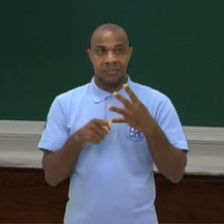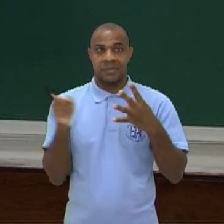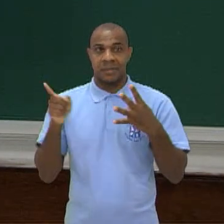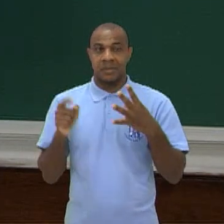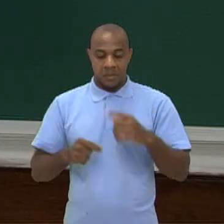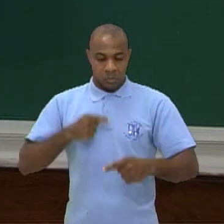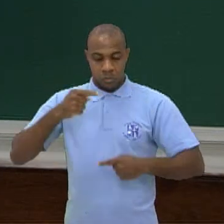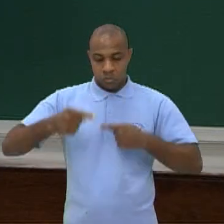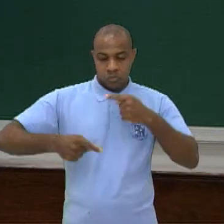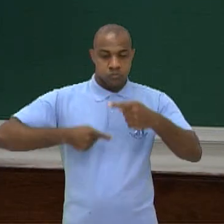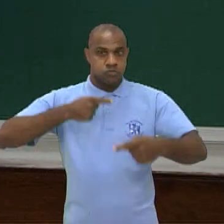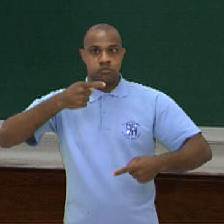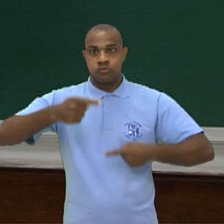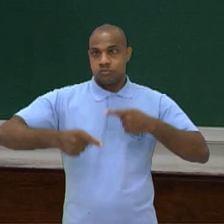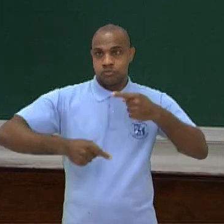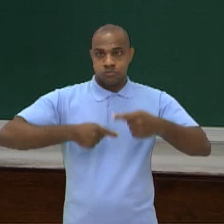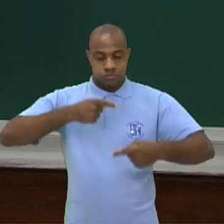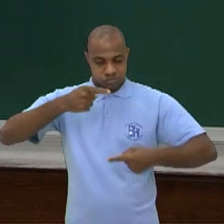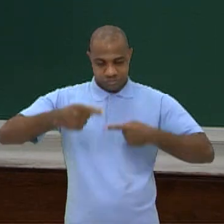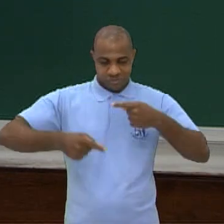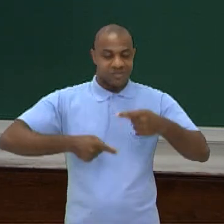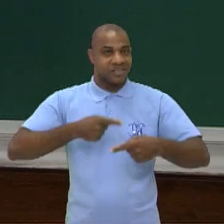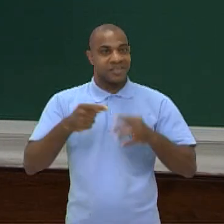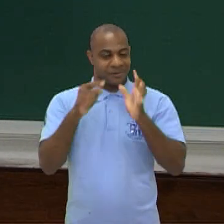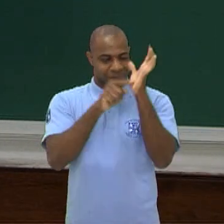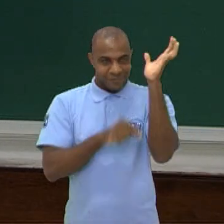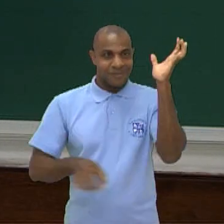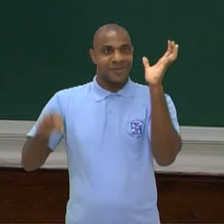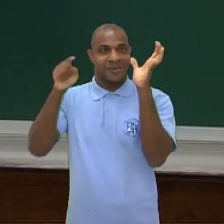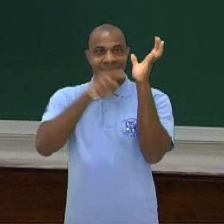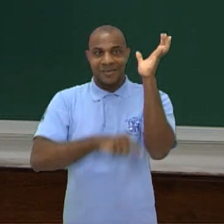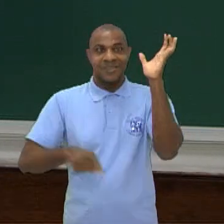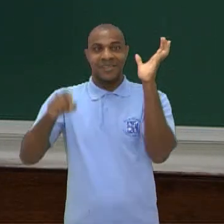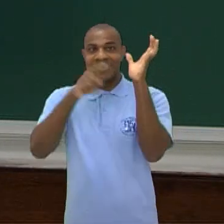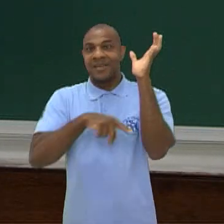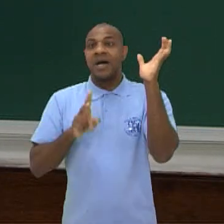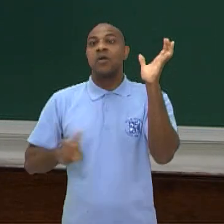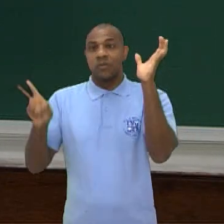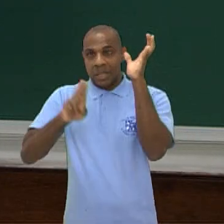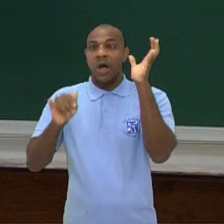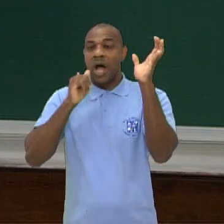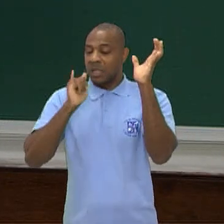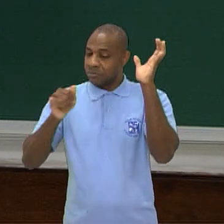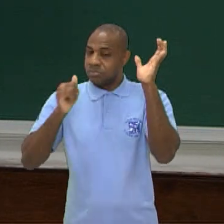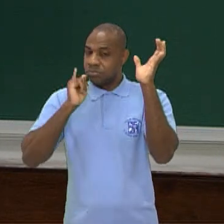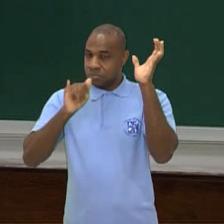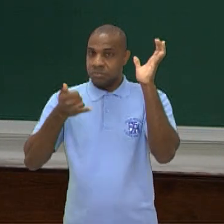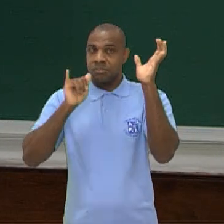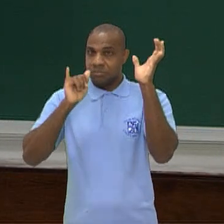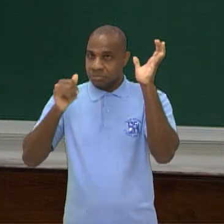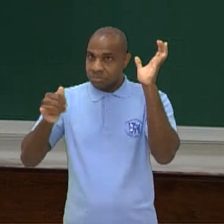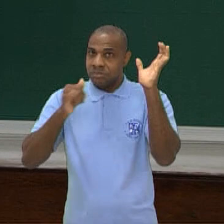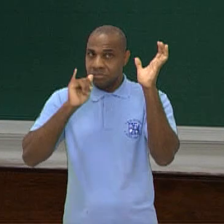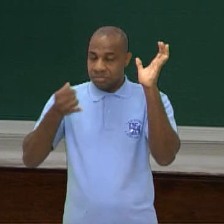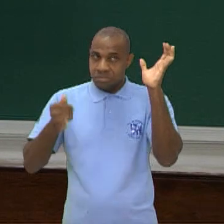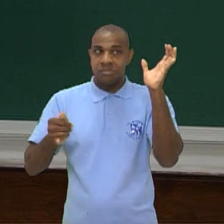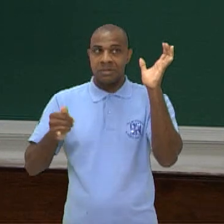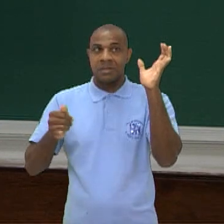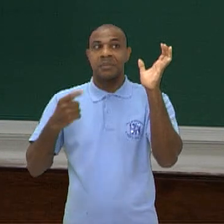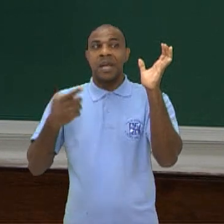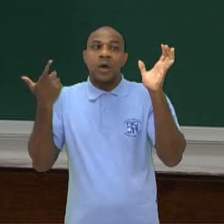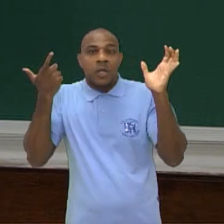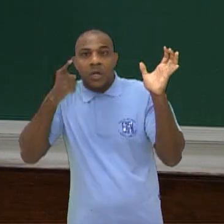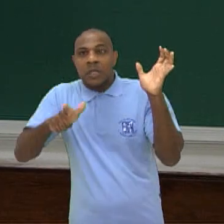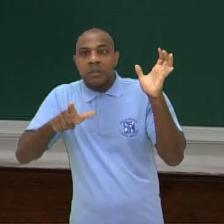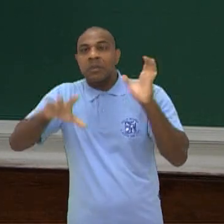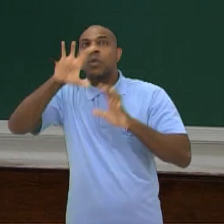ciclo de Calvin, ou fase escura da fotossíntese. Essa sim vai utilizar a energia que foi produzida lá na fase clara para conseguir